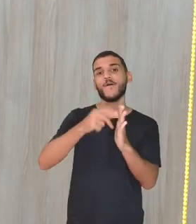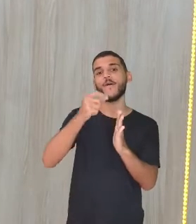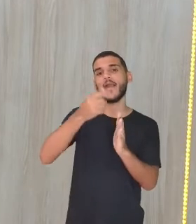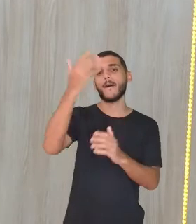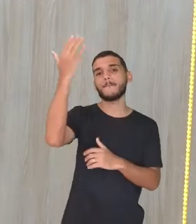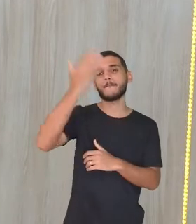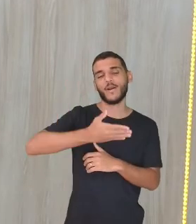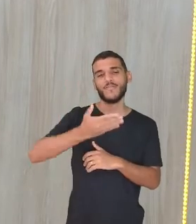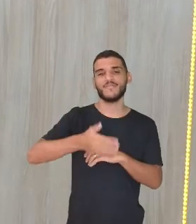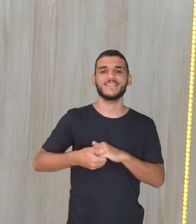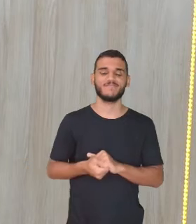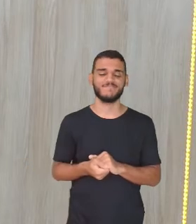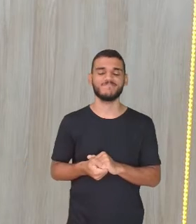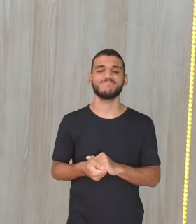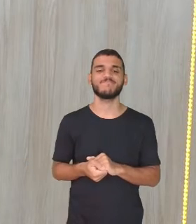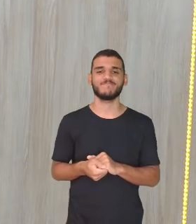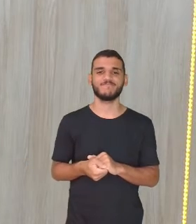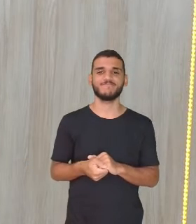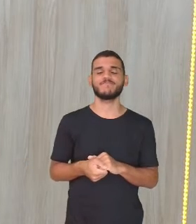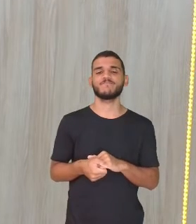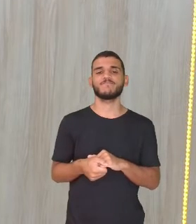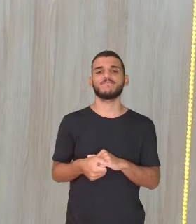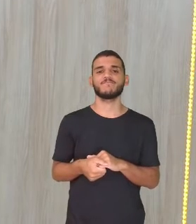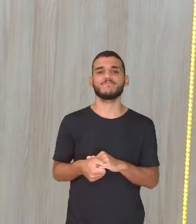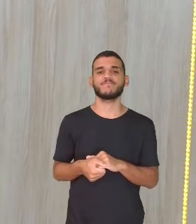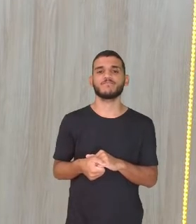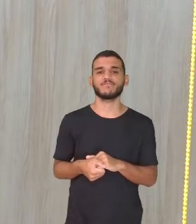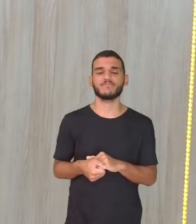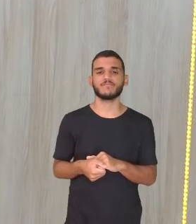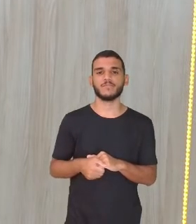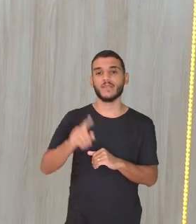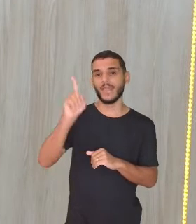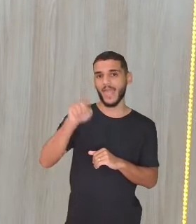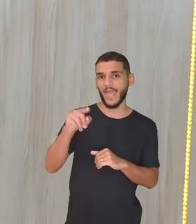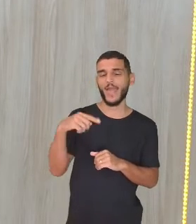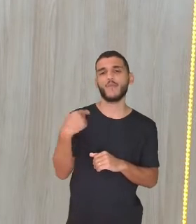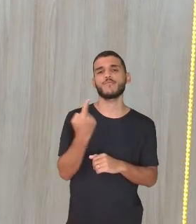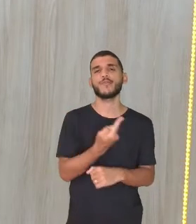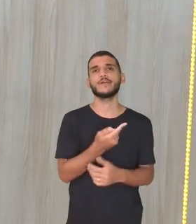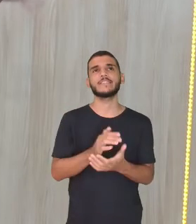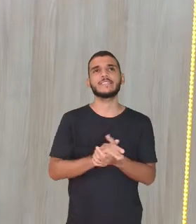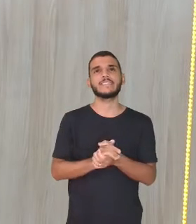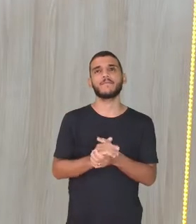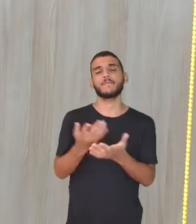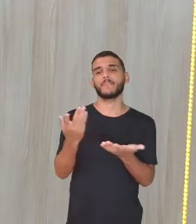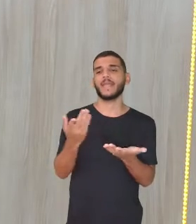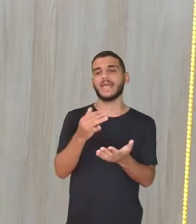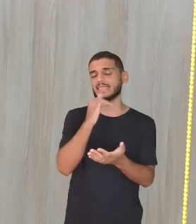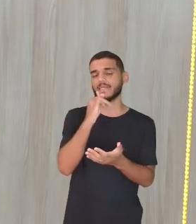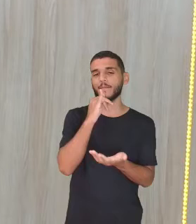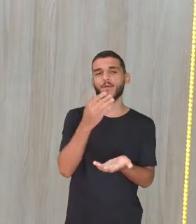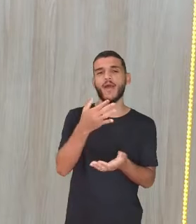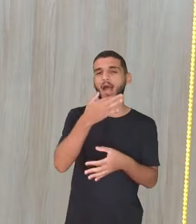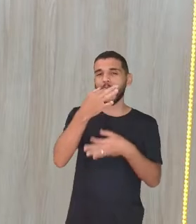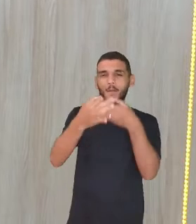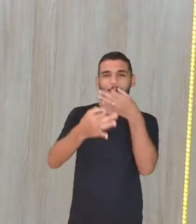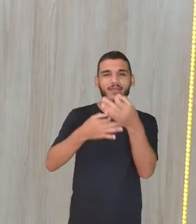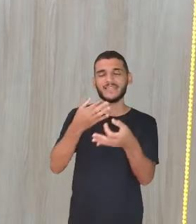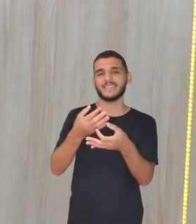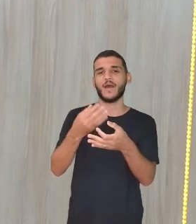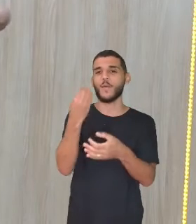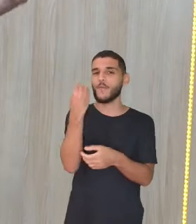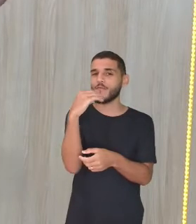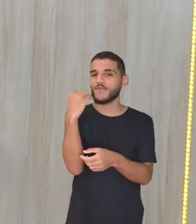aquela tese sustentada por você. Quando a gente não se dá bem naquela argumentação, é porque o nosso raciocínio lógico,